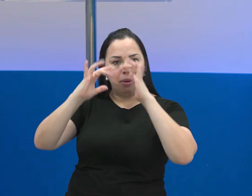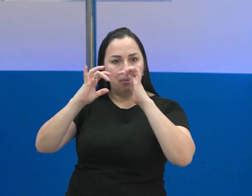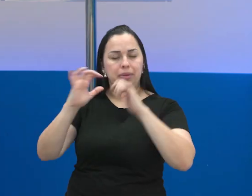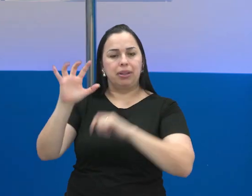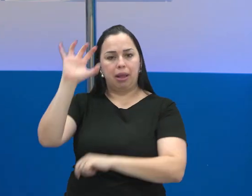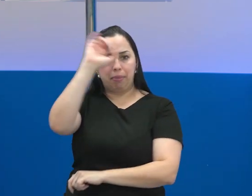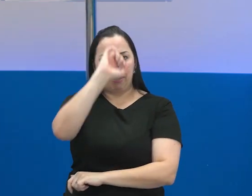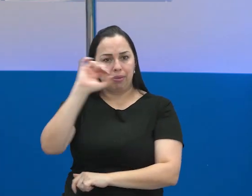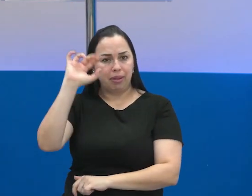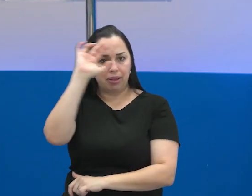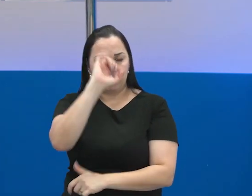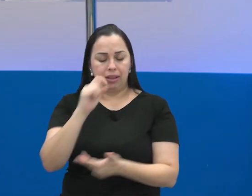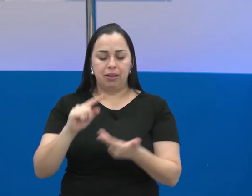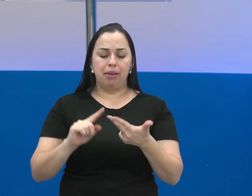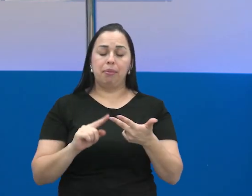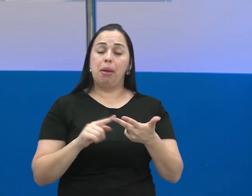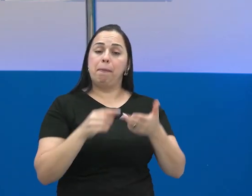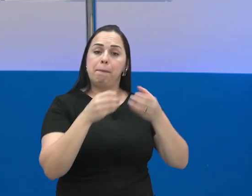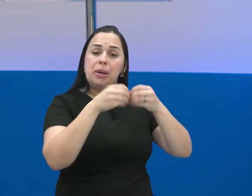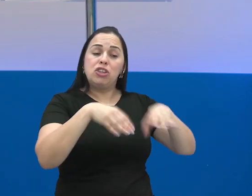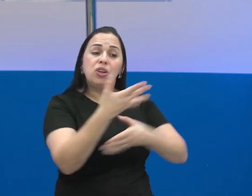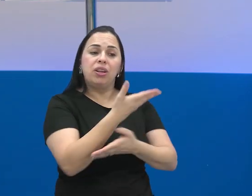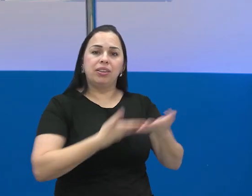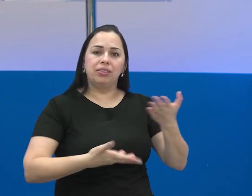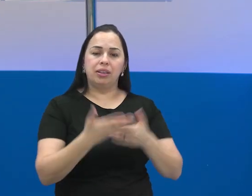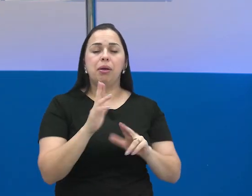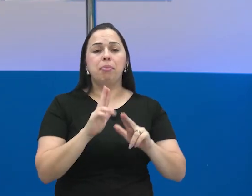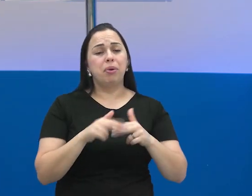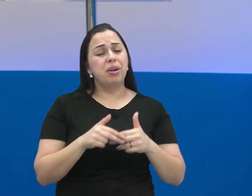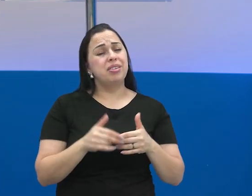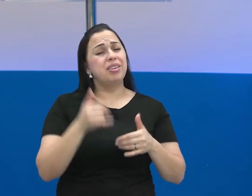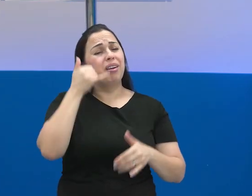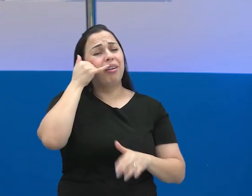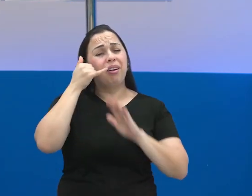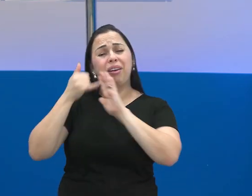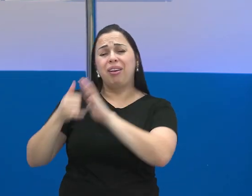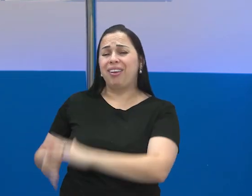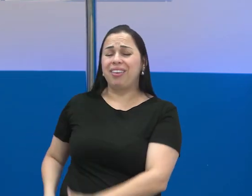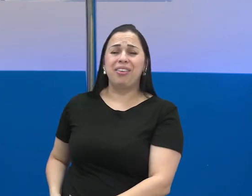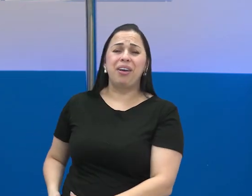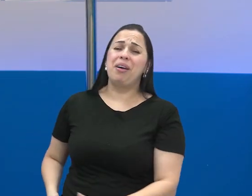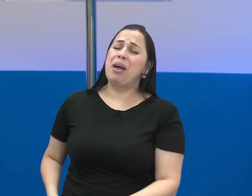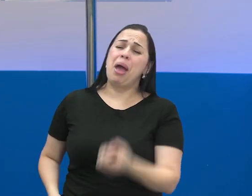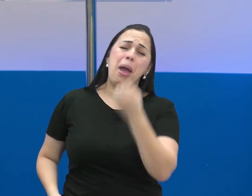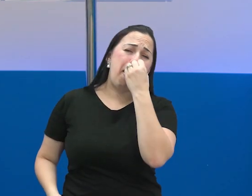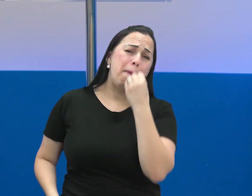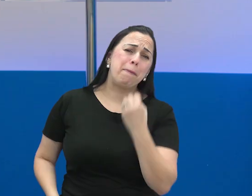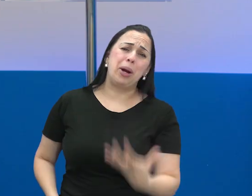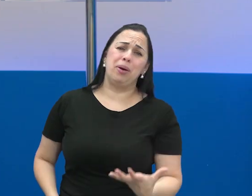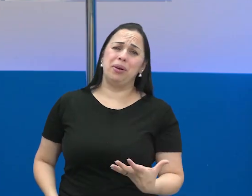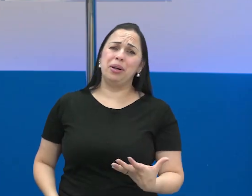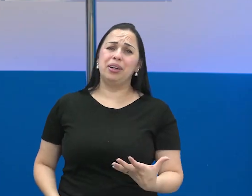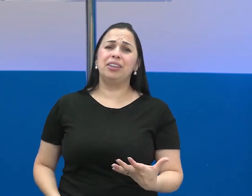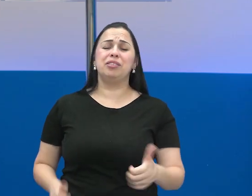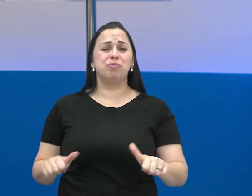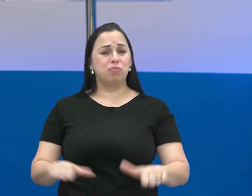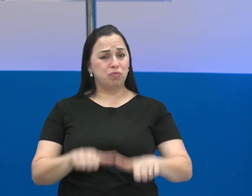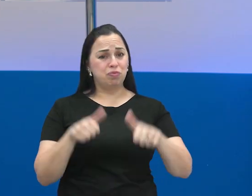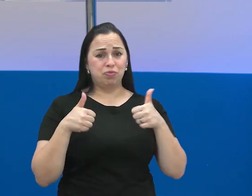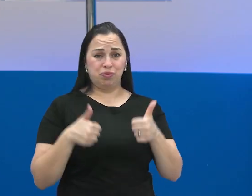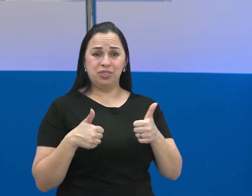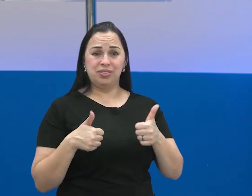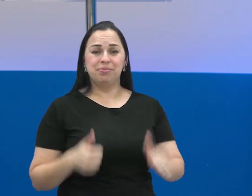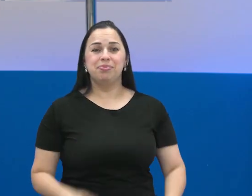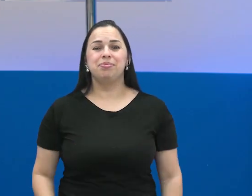prejudicar o aprendizado e também a socialização. Então, ficar um pouquinho longe da tela não vai fazer mal para ninguém, inclusive faz